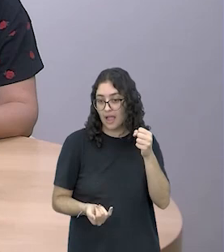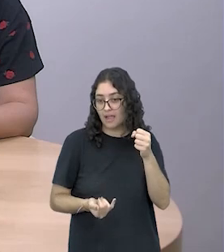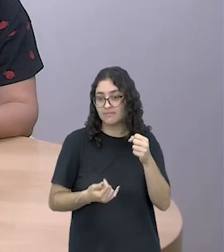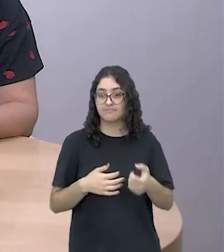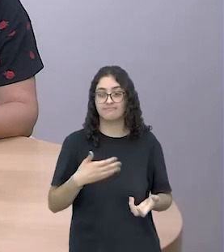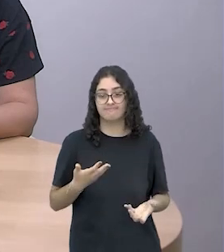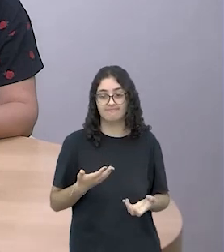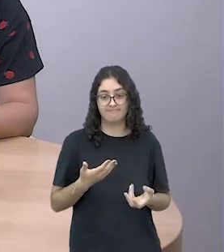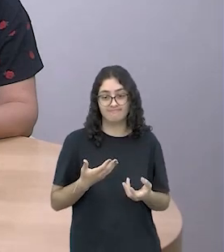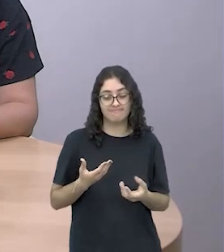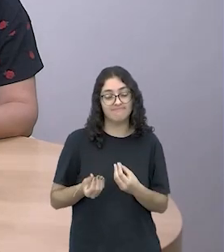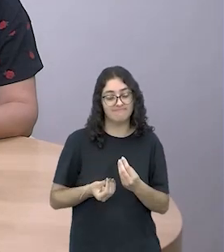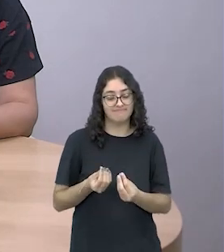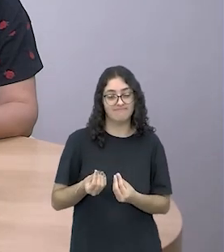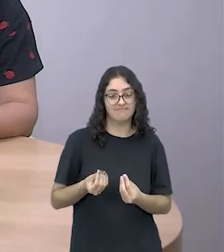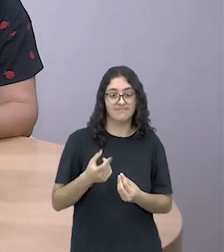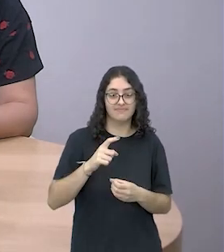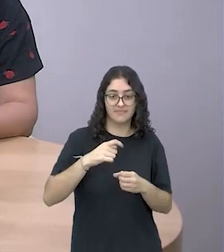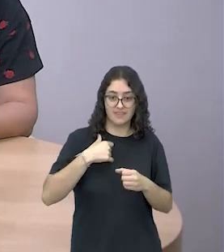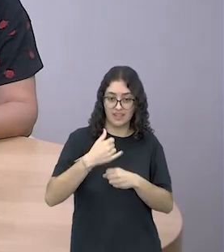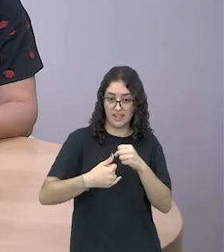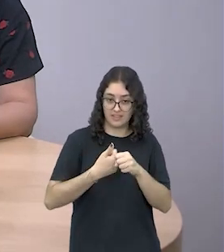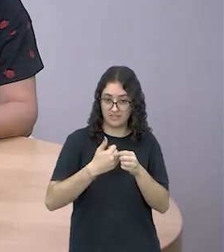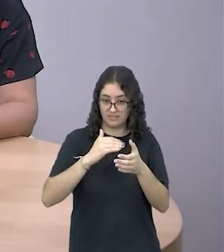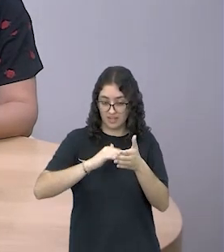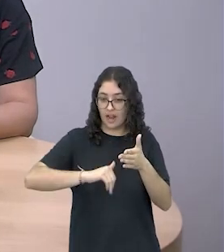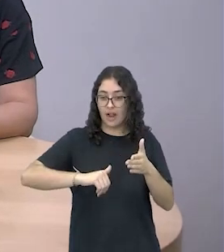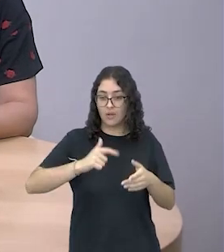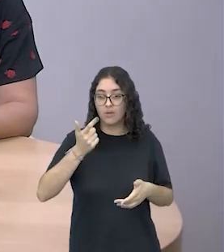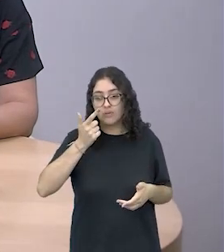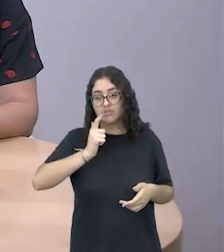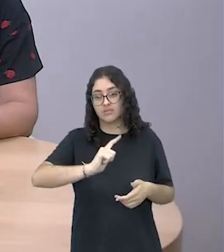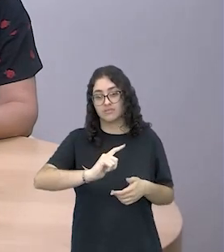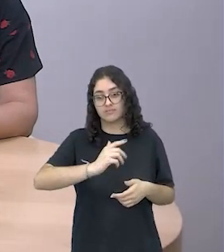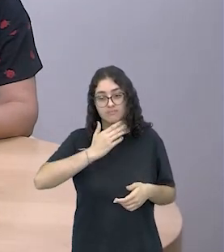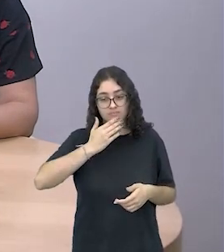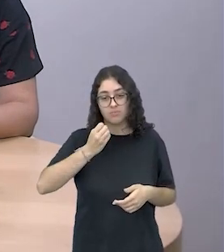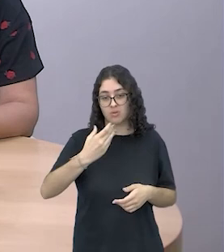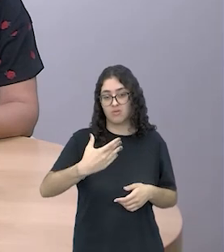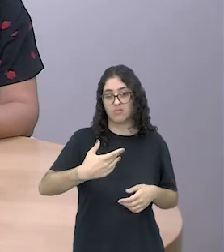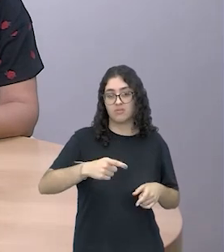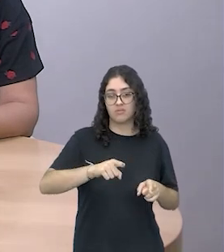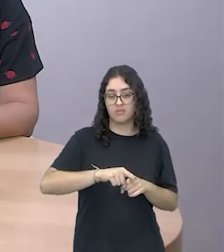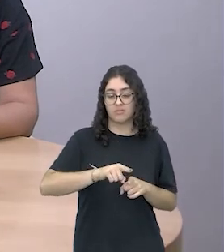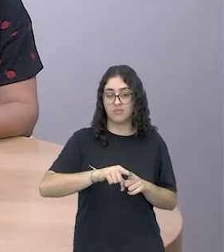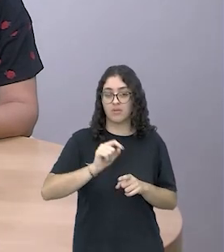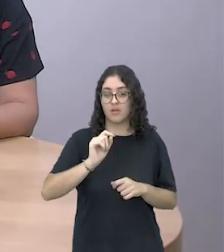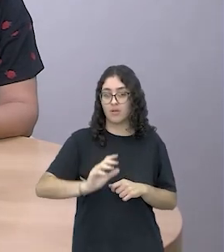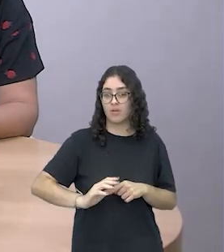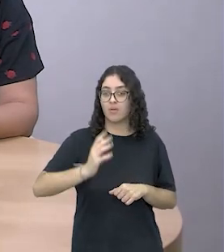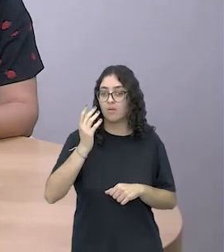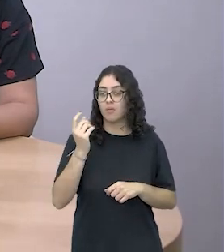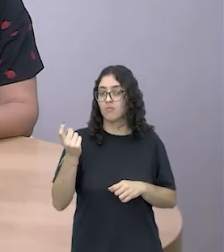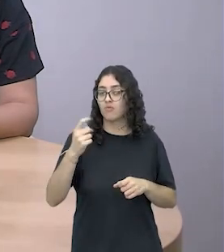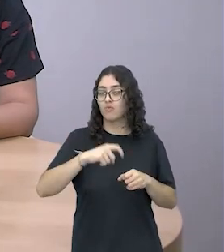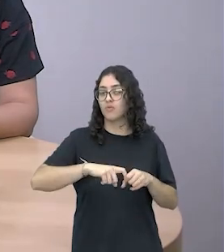funciona muito bem. E sempre lembrando que quando a gente vai fazer uma retomada, essa retomada deve acontecer